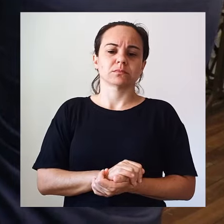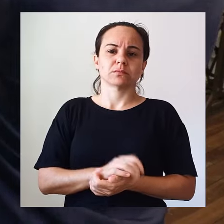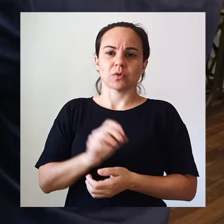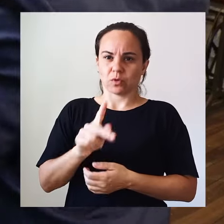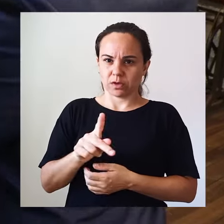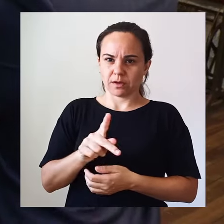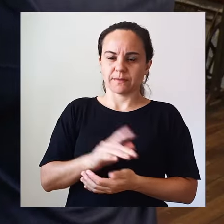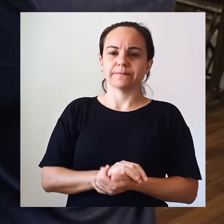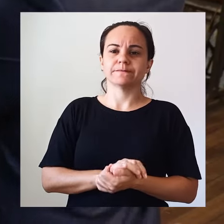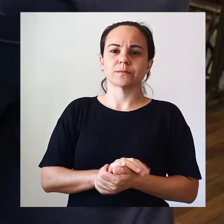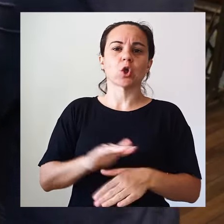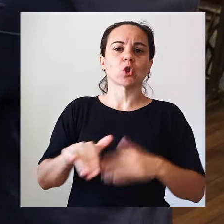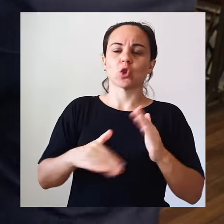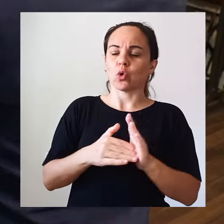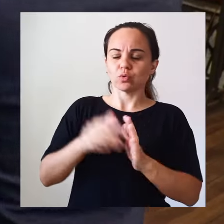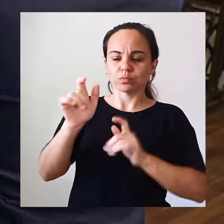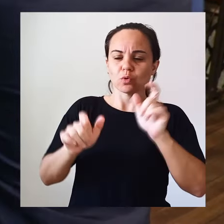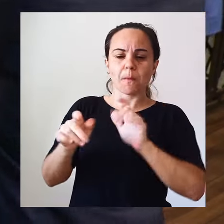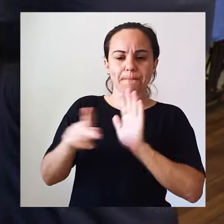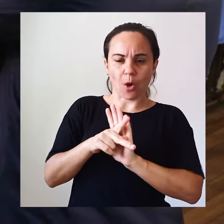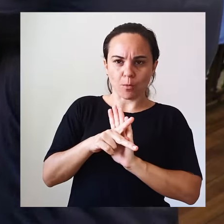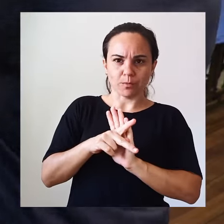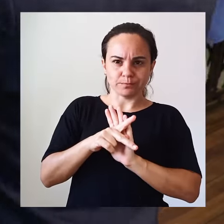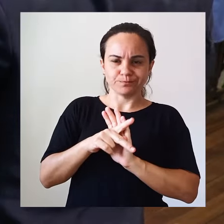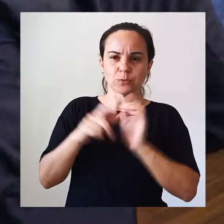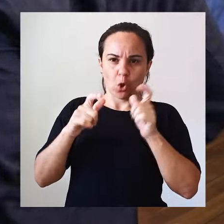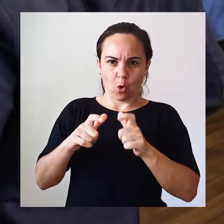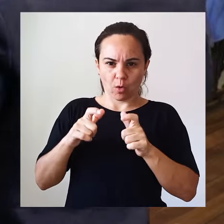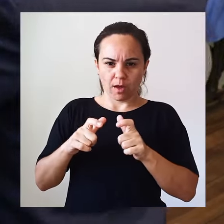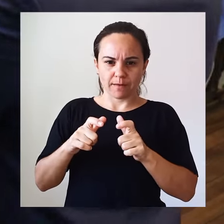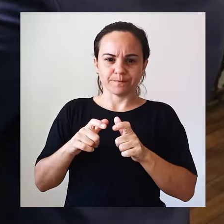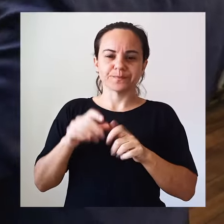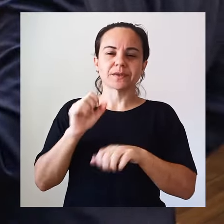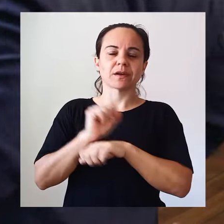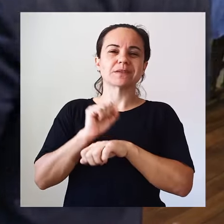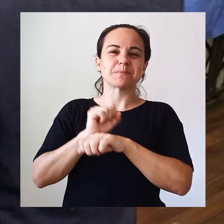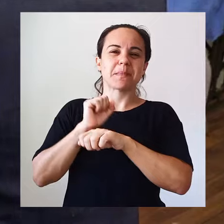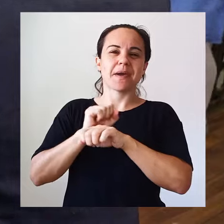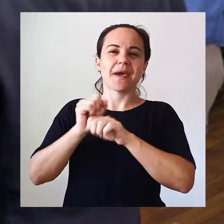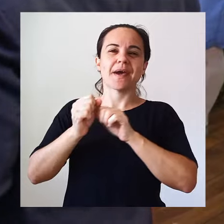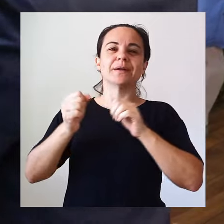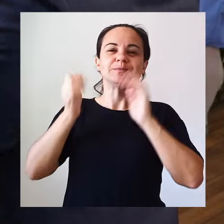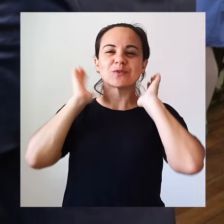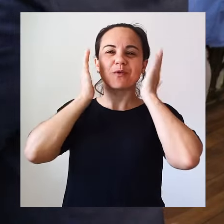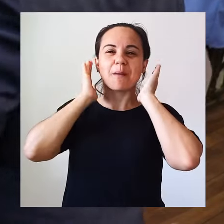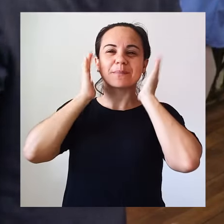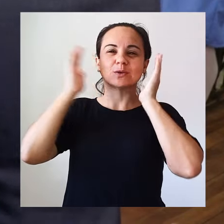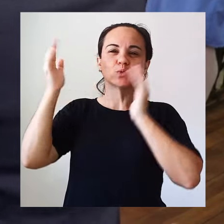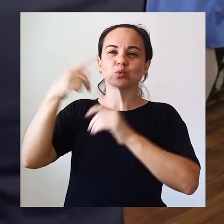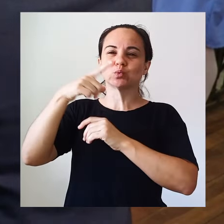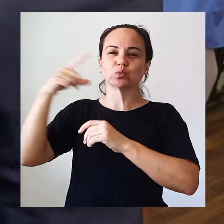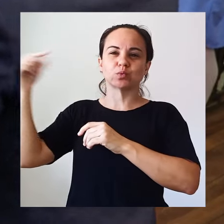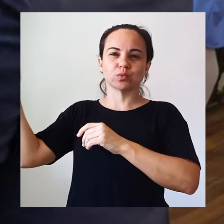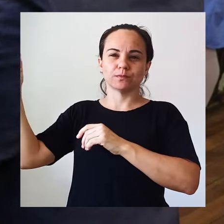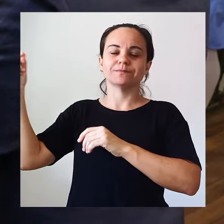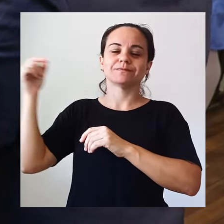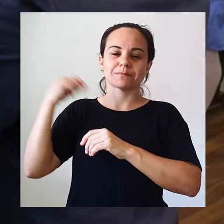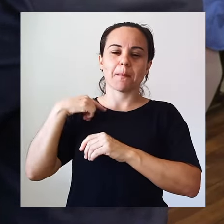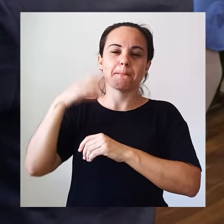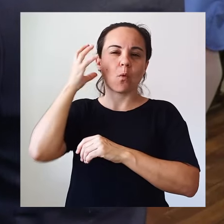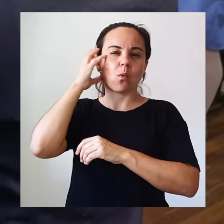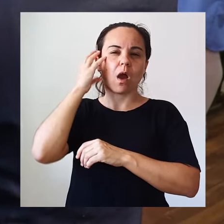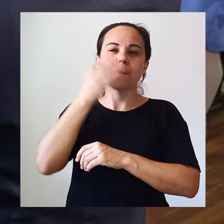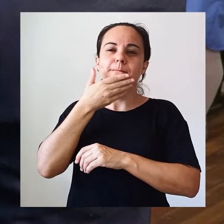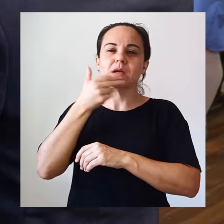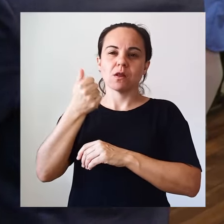Atenção, pessoal. Todo mundo nos seus lugares, ó. Espera que passe o caminhão para nós poder pegar bem o áudio, tá? Ó, quando que eu dizer gravando,